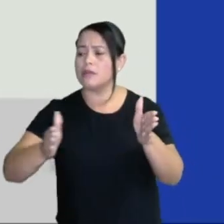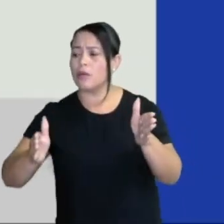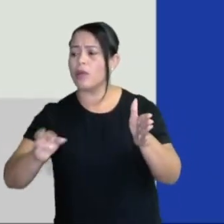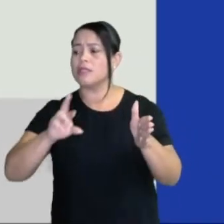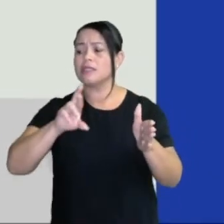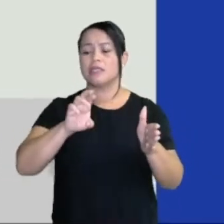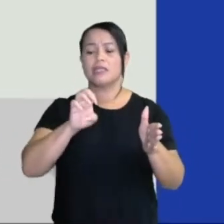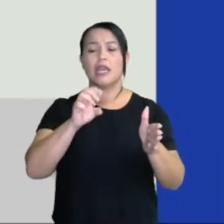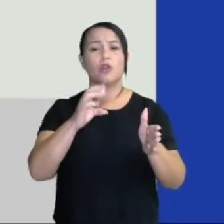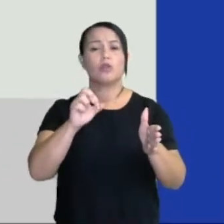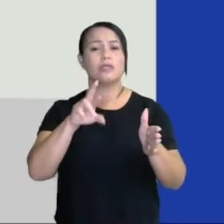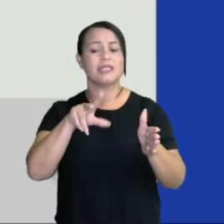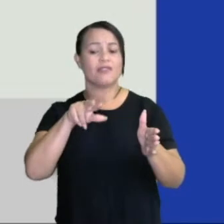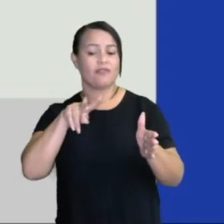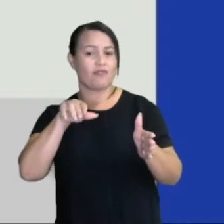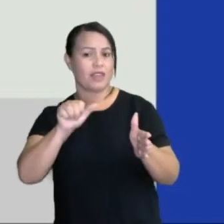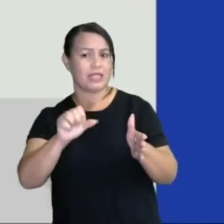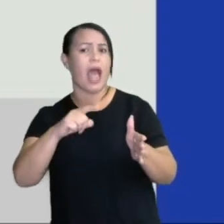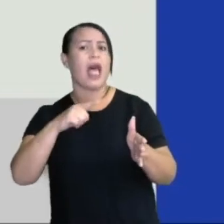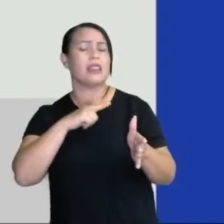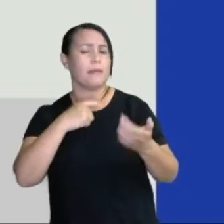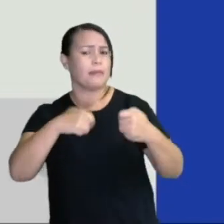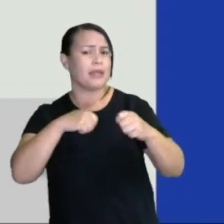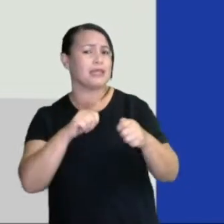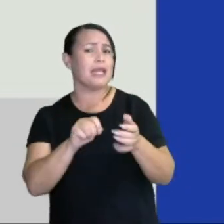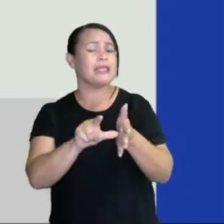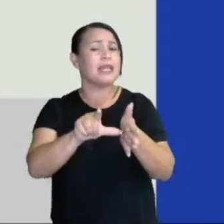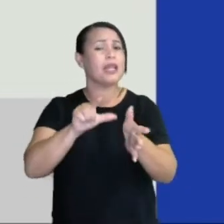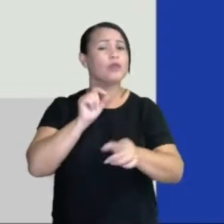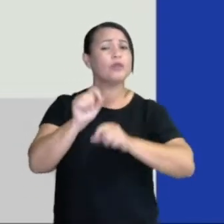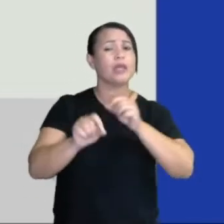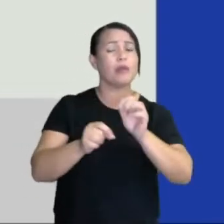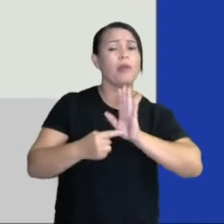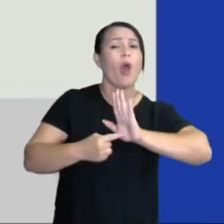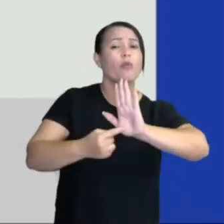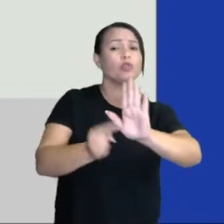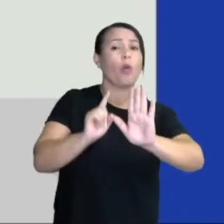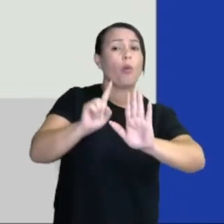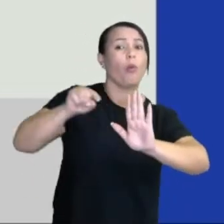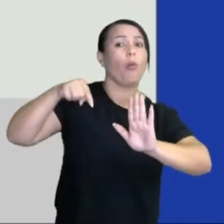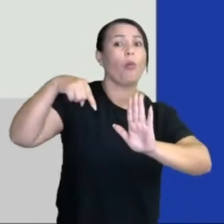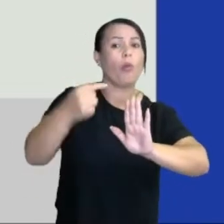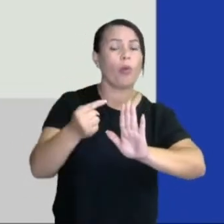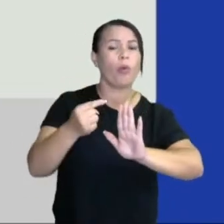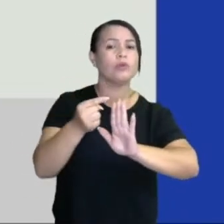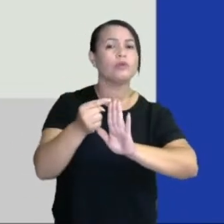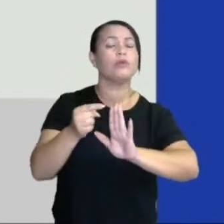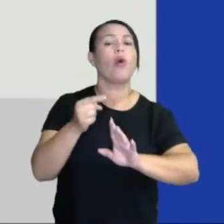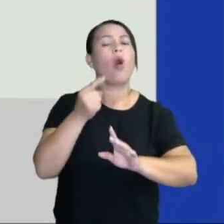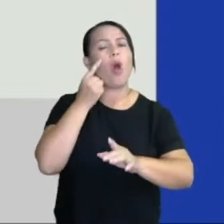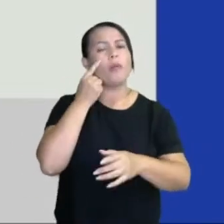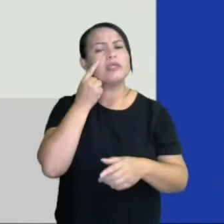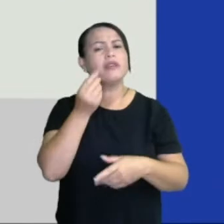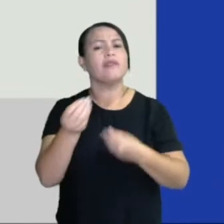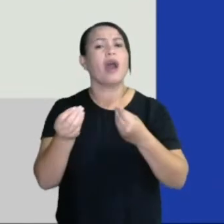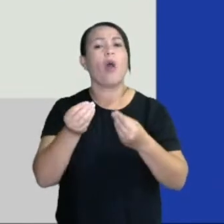são aquelas que dependem de termos anteriores para determinarmos o próximo termo. A mais conhecida dessa classificação é